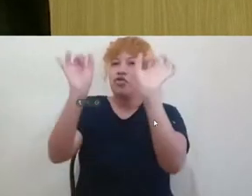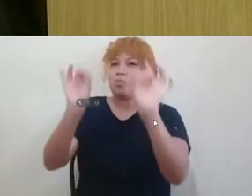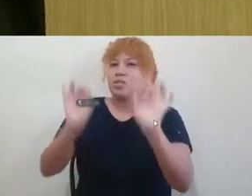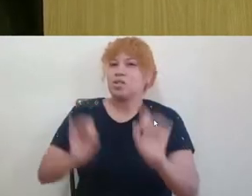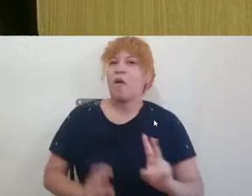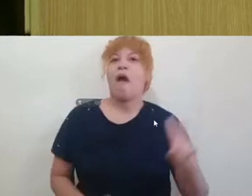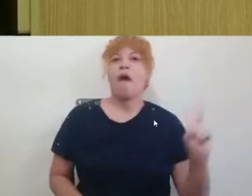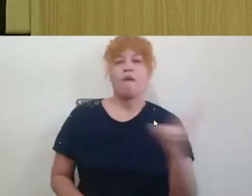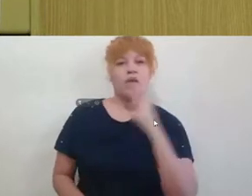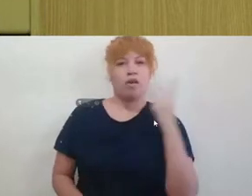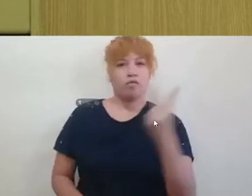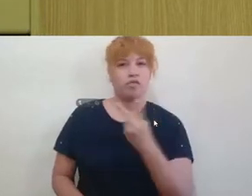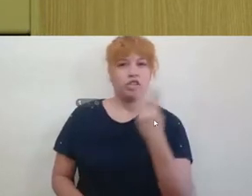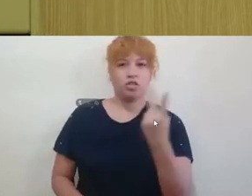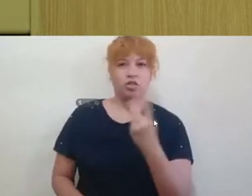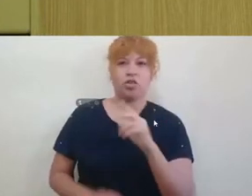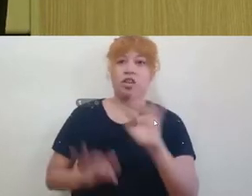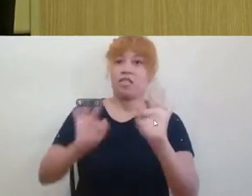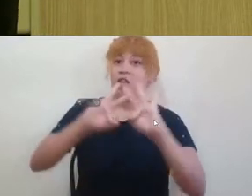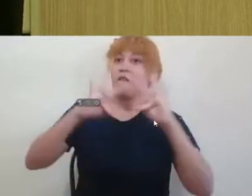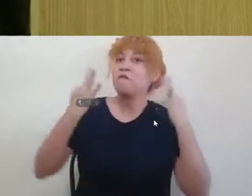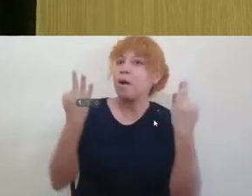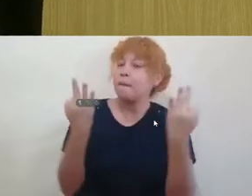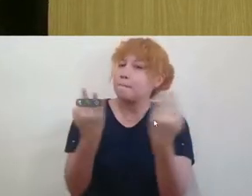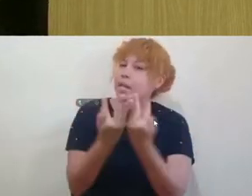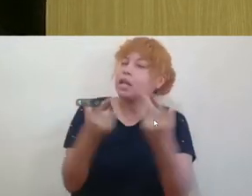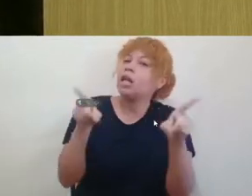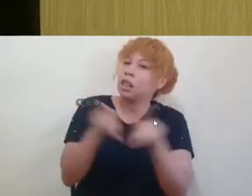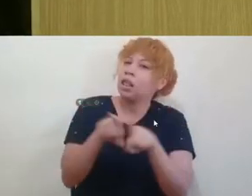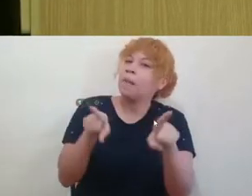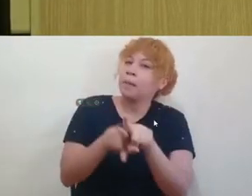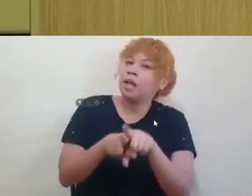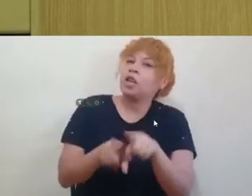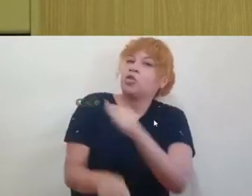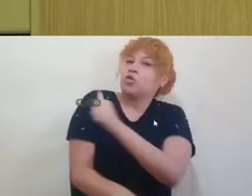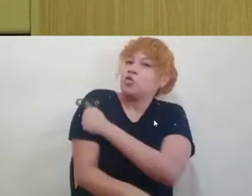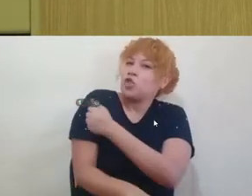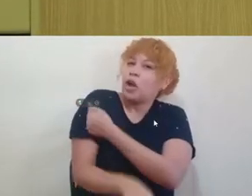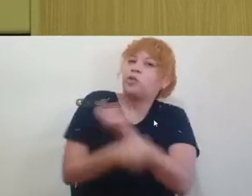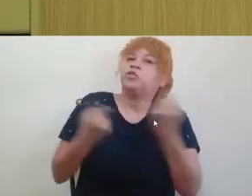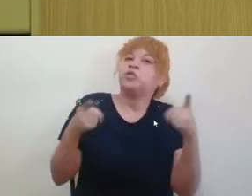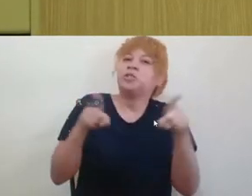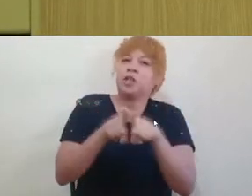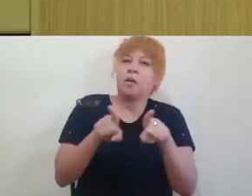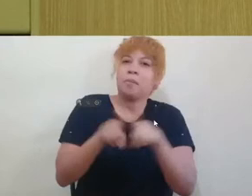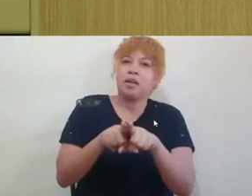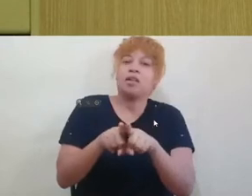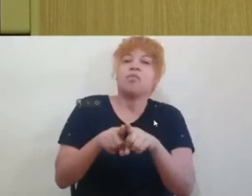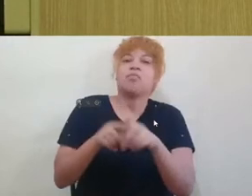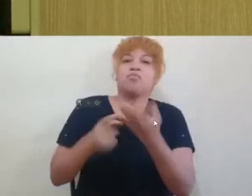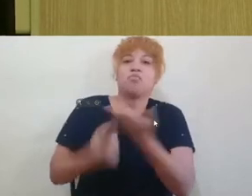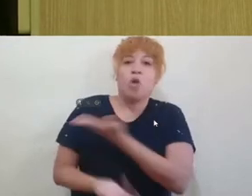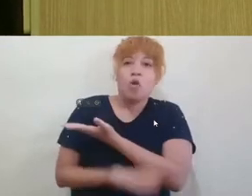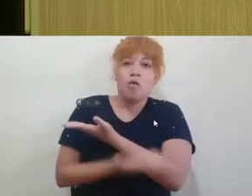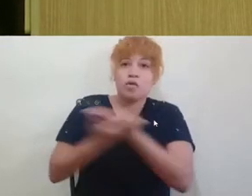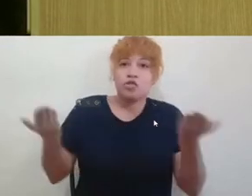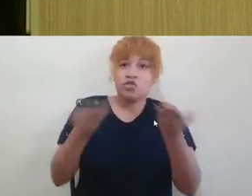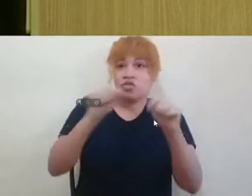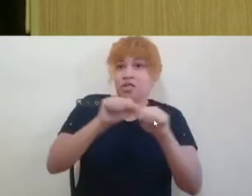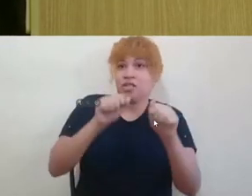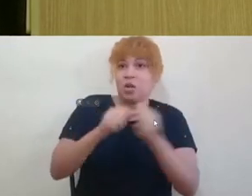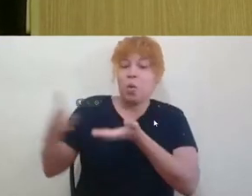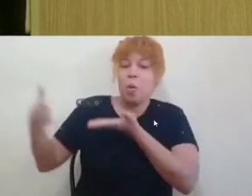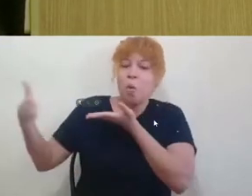diretores, mas nós não somos desse cargo, nós estamos nesse cargo, porque, na verdade, nós